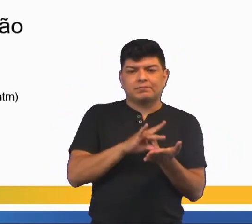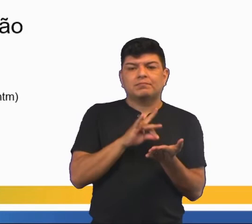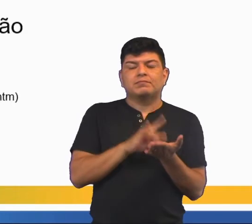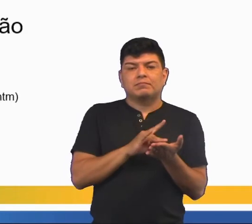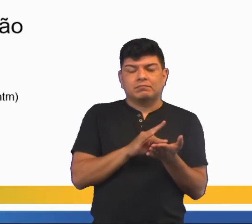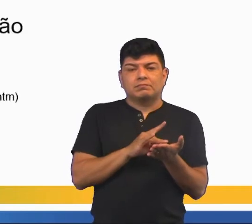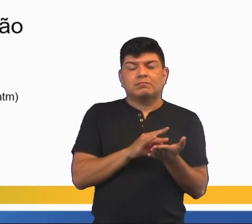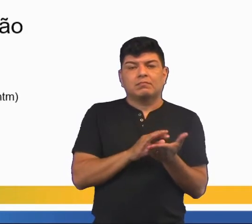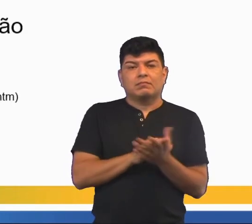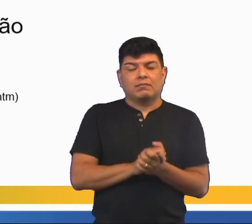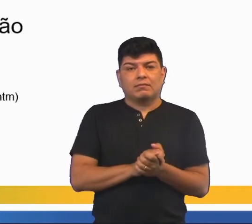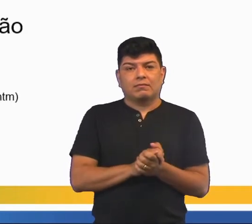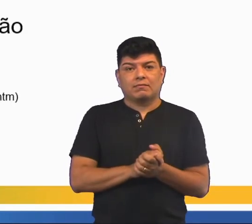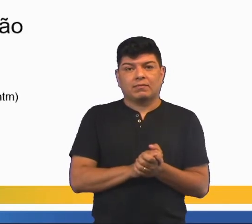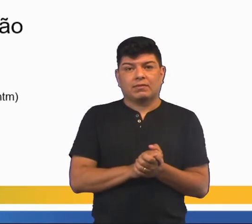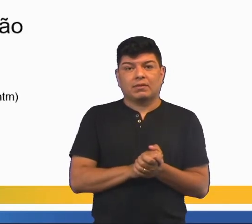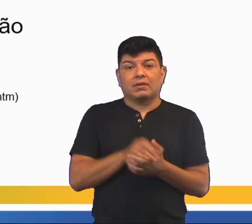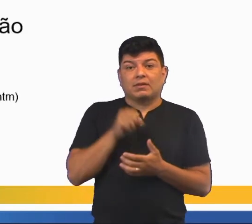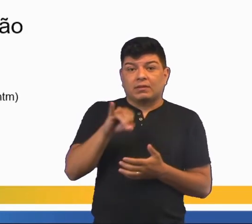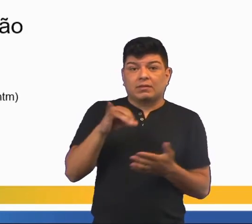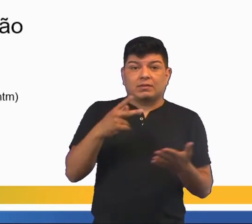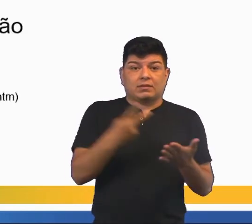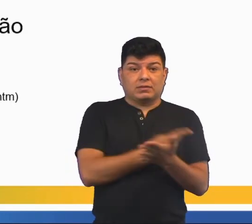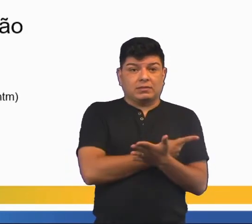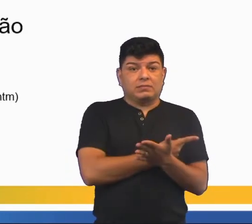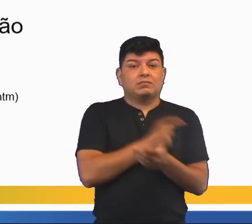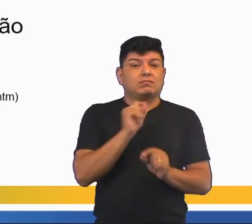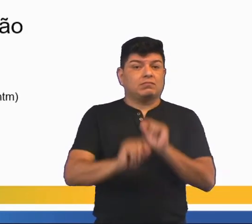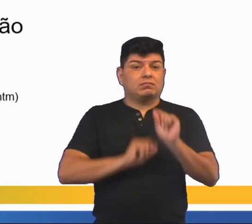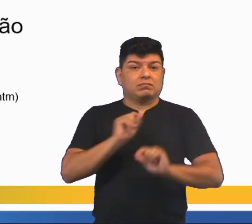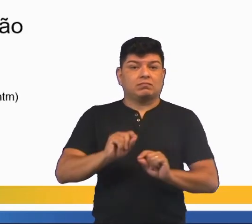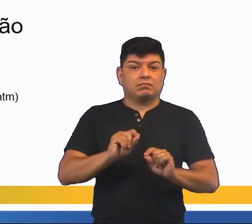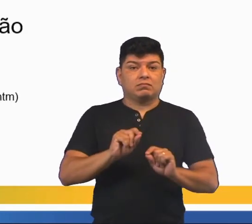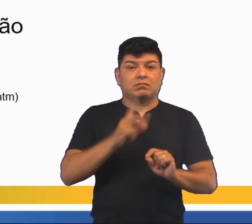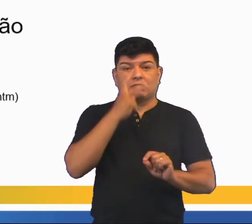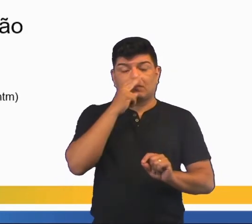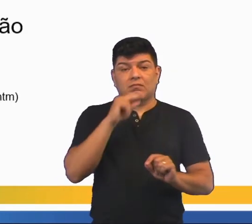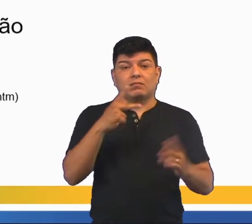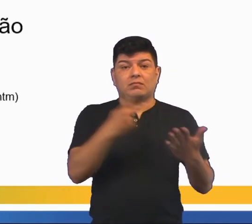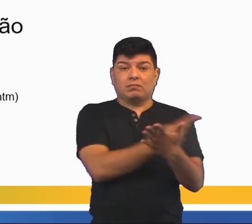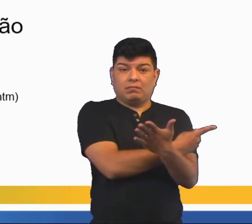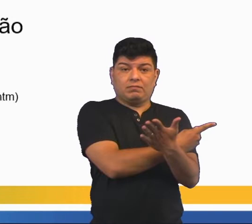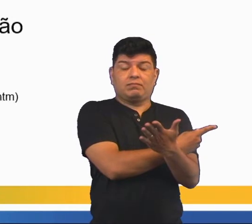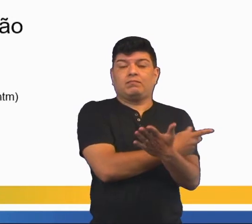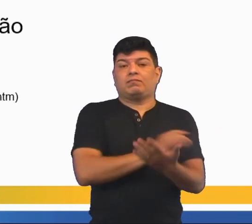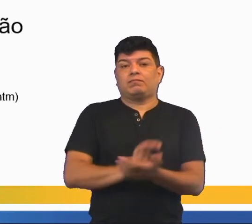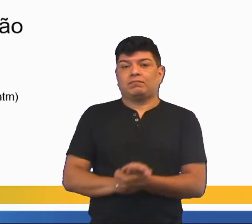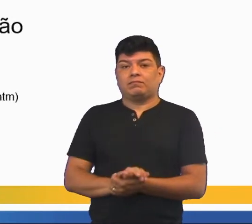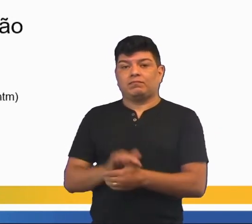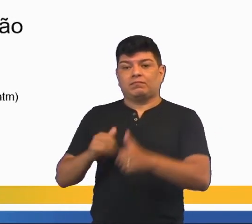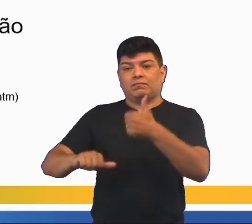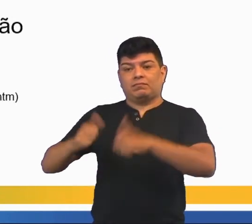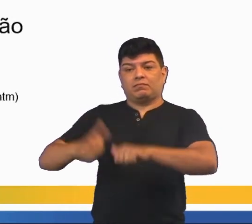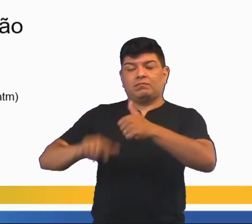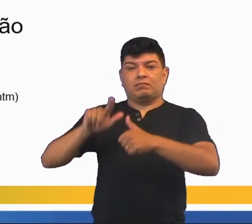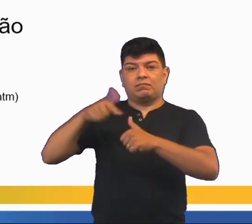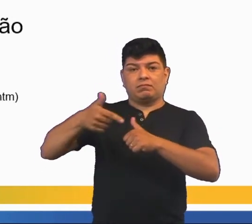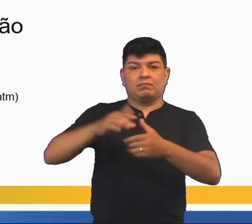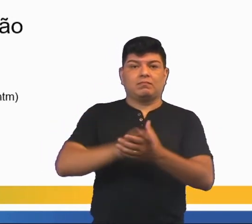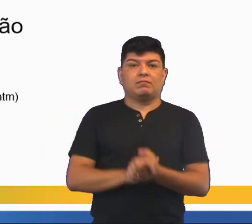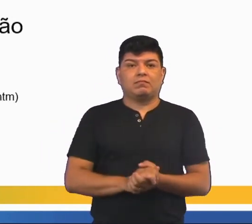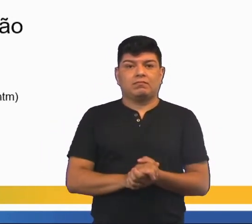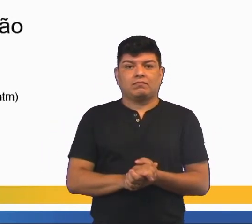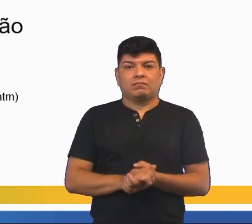que aconteceu. Se aconteceu, só pode ser um fato, né? Agora, analisando outro